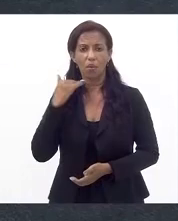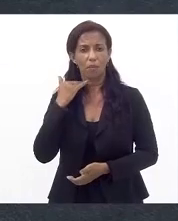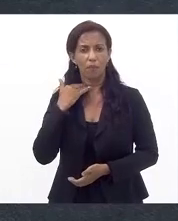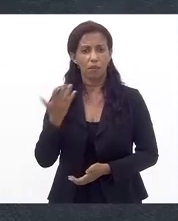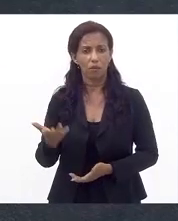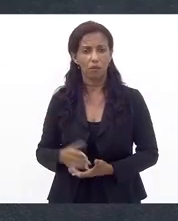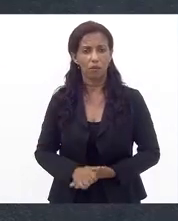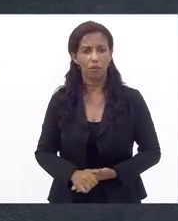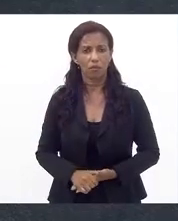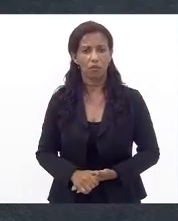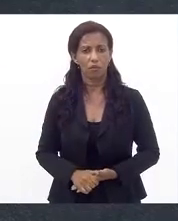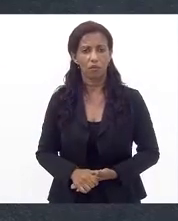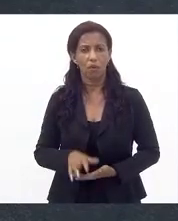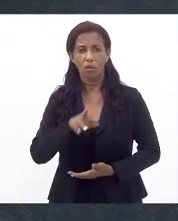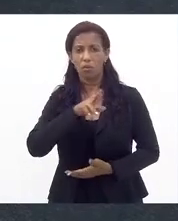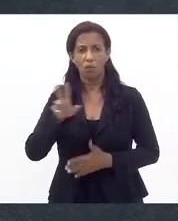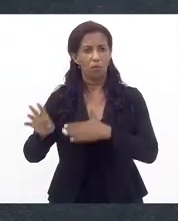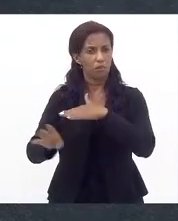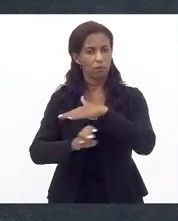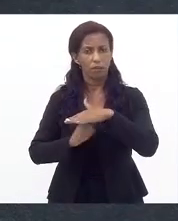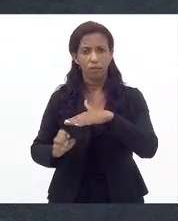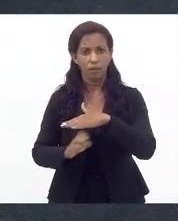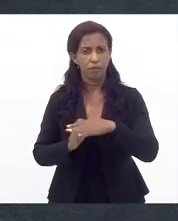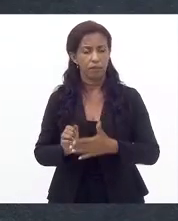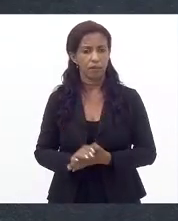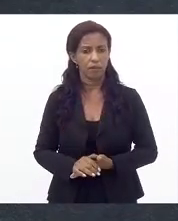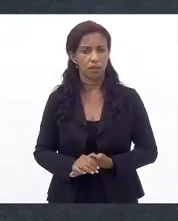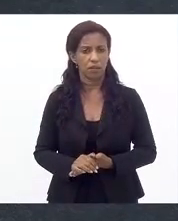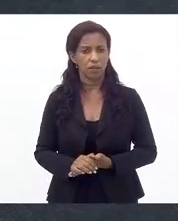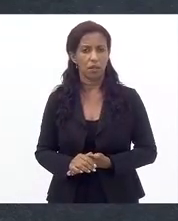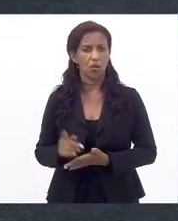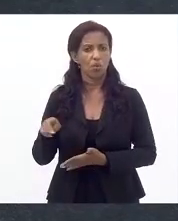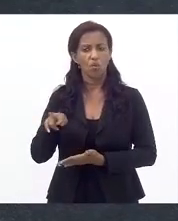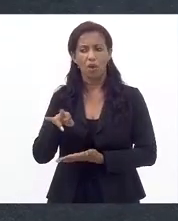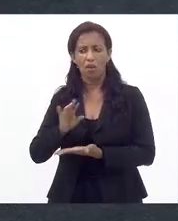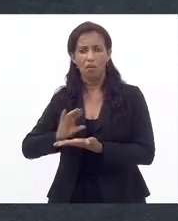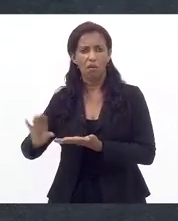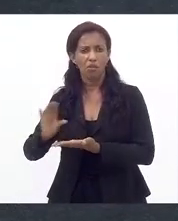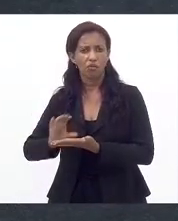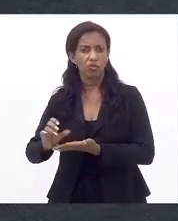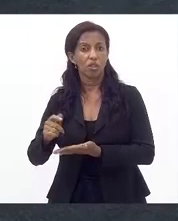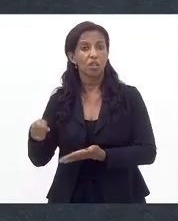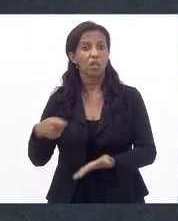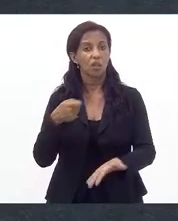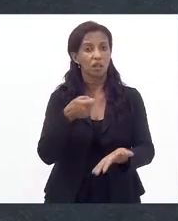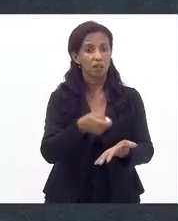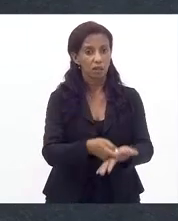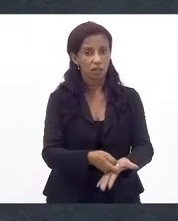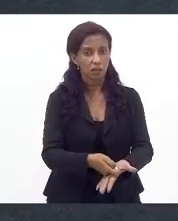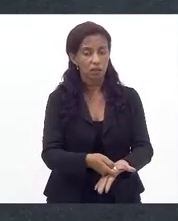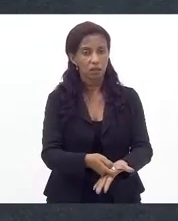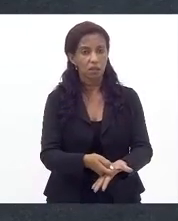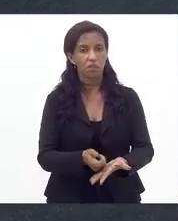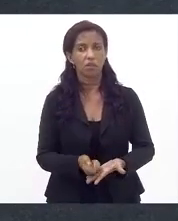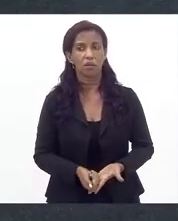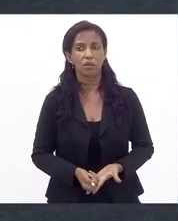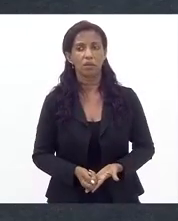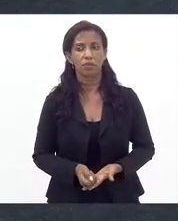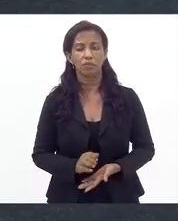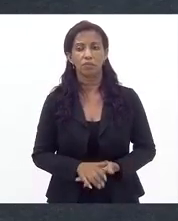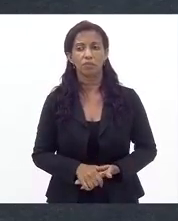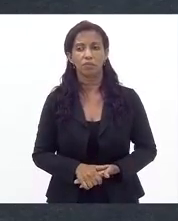os bancos não são as empresas não estão os rentistas que a que horas joga o cidadão cidade espiritual